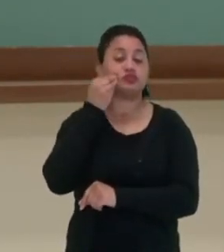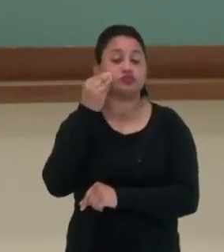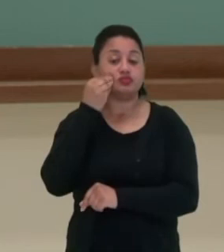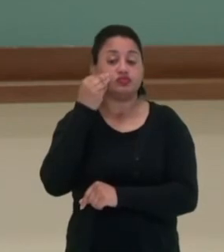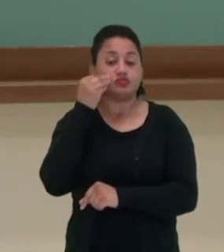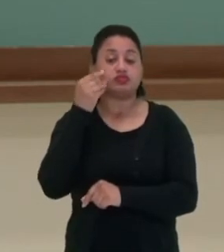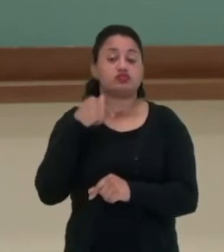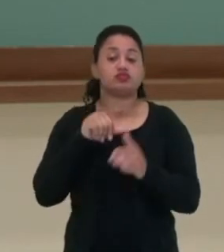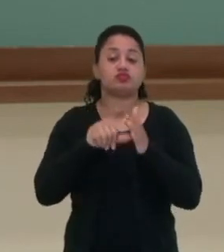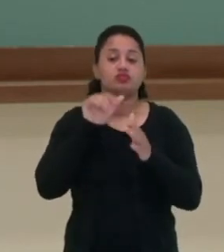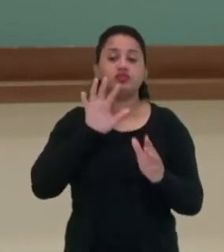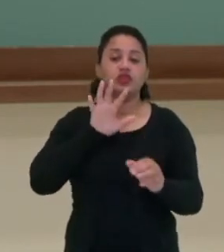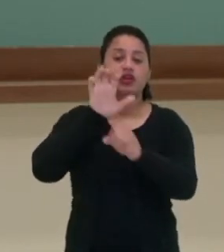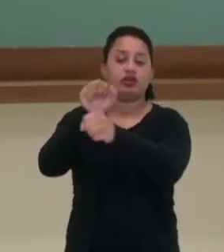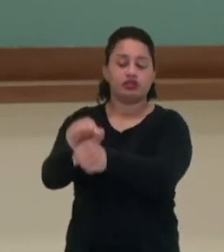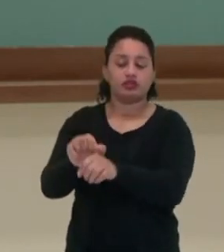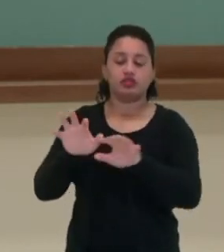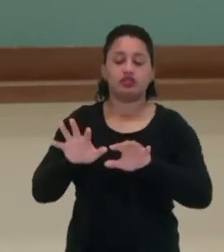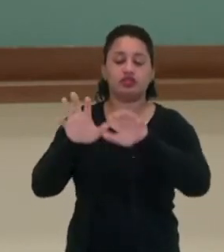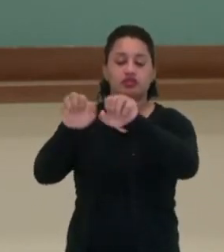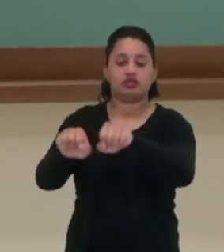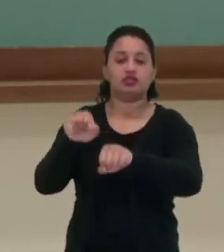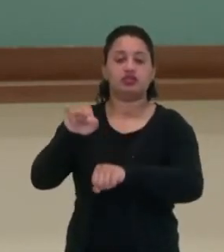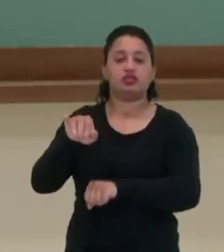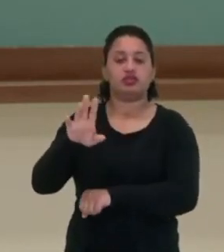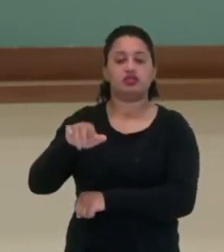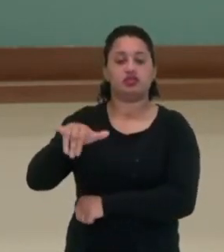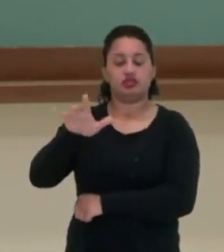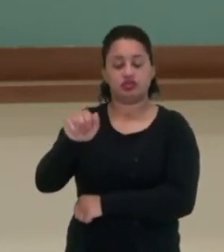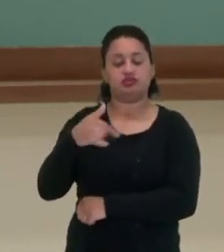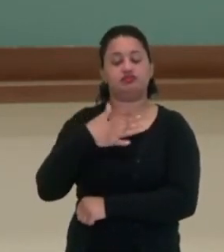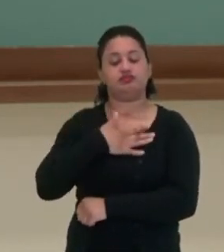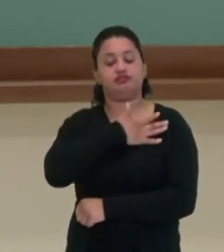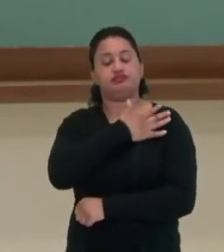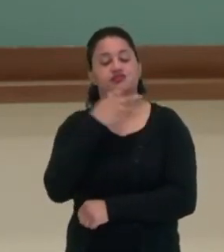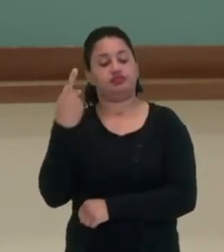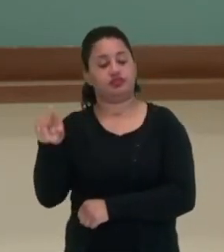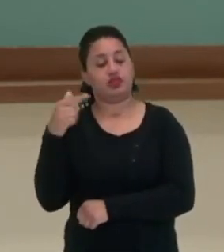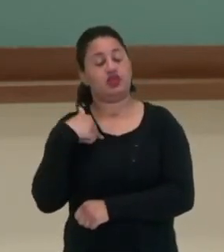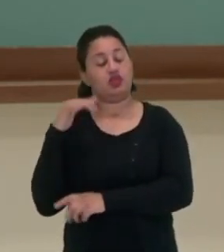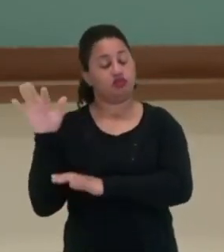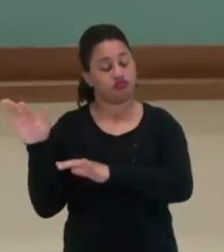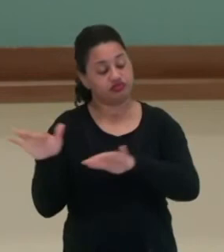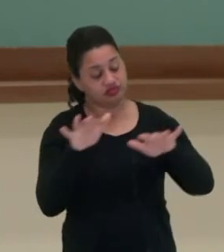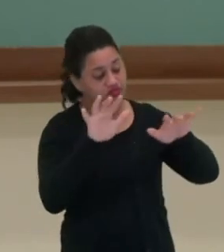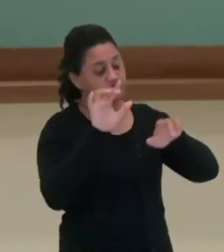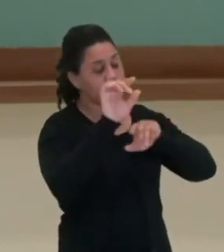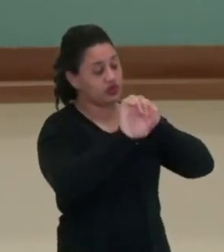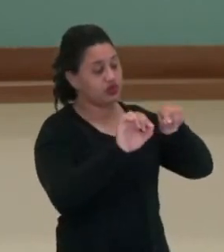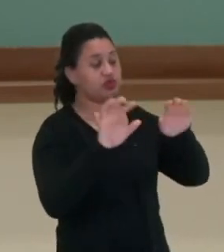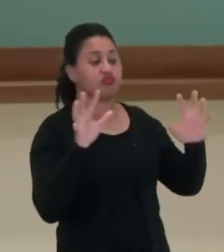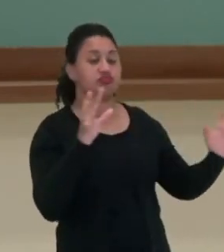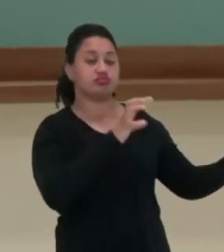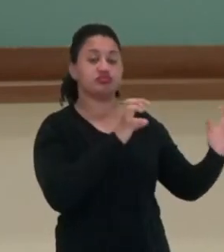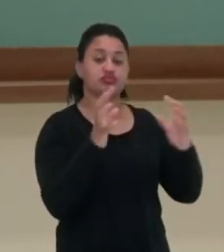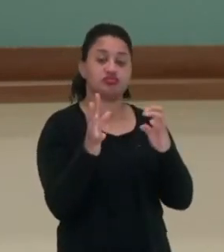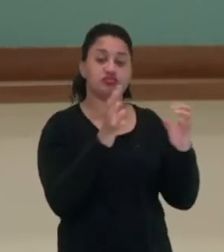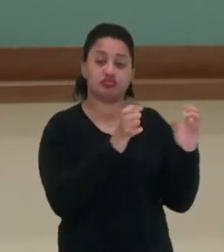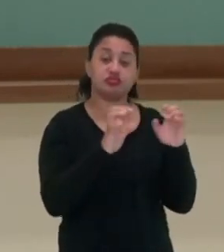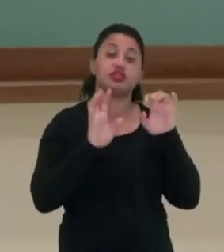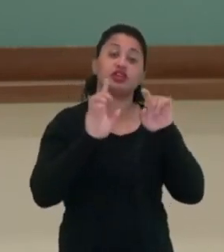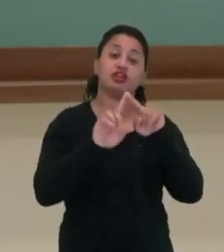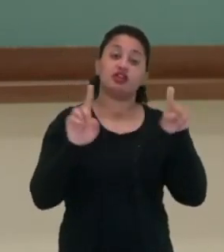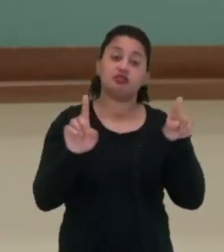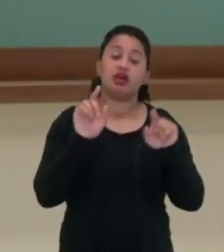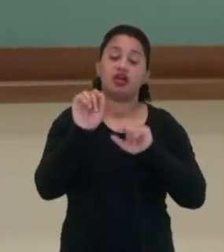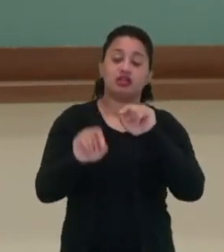ocupação do Iraque, e aí o exército iraquiano acabou voltando sua atenção para esse conflito. Em contrapartida,